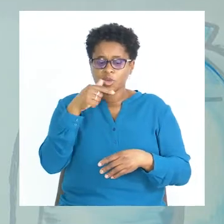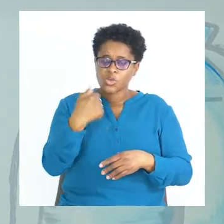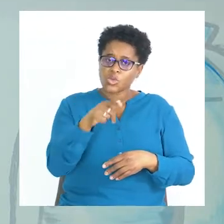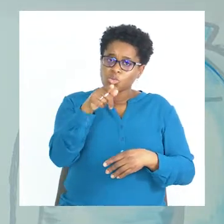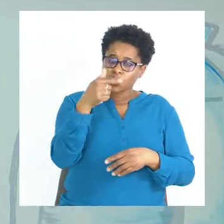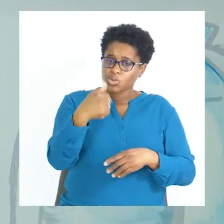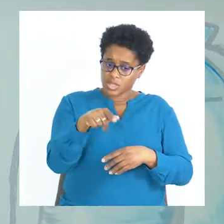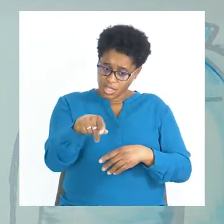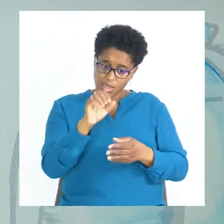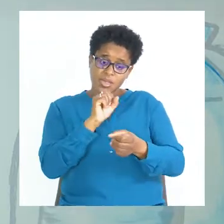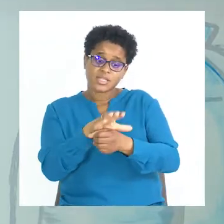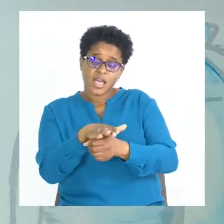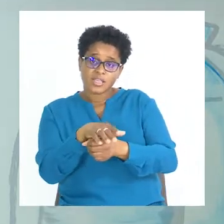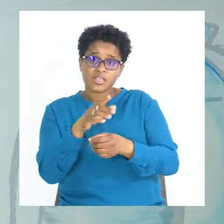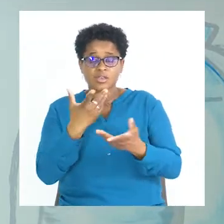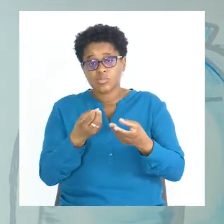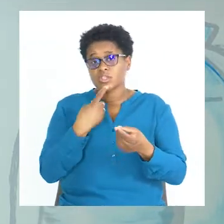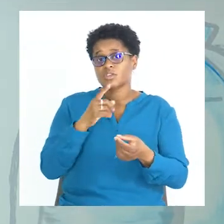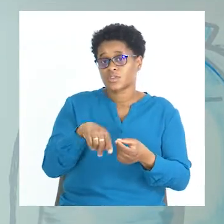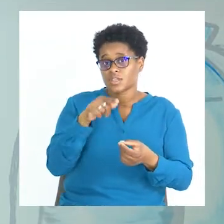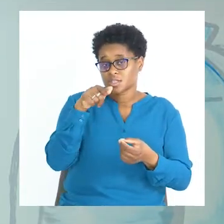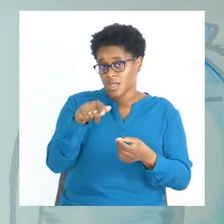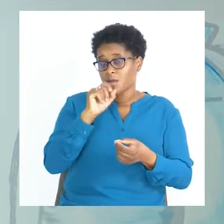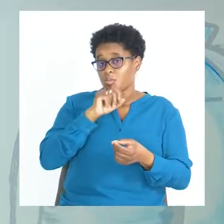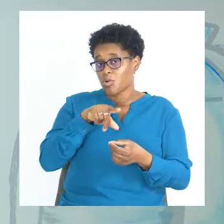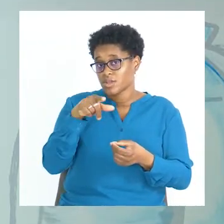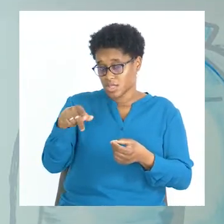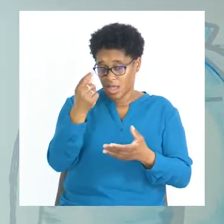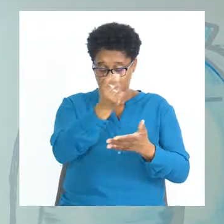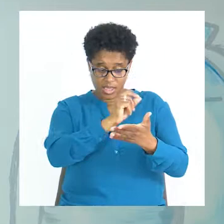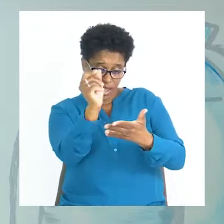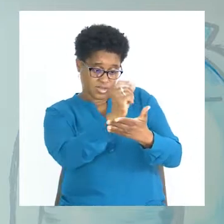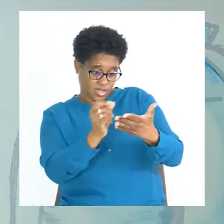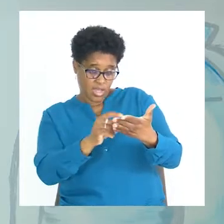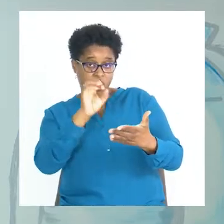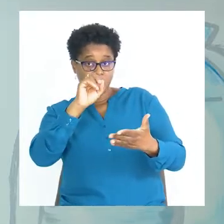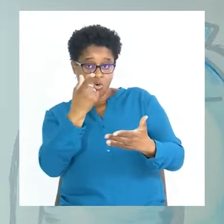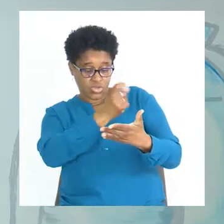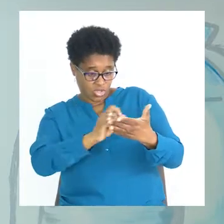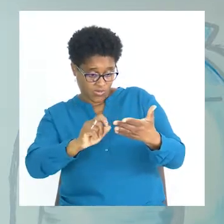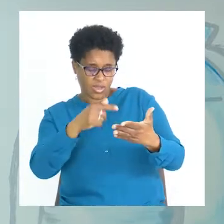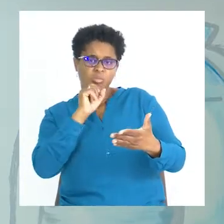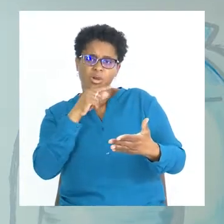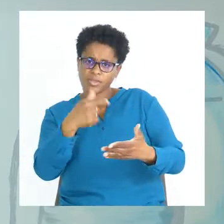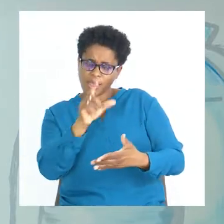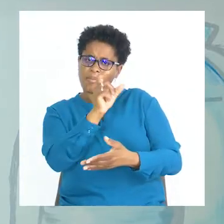certas vezes, tu podes estar ali ou a desenhar ou a escrever. Podes ter palavras ali que tu vais julgando com